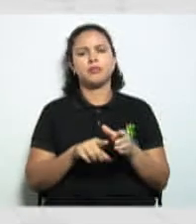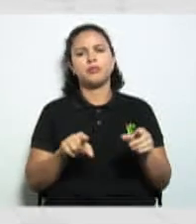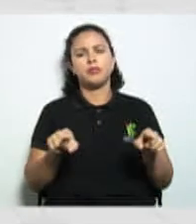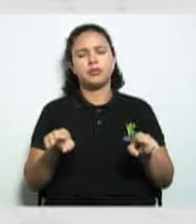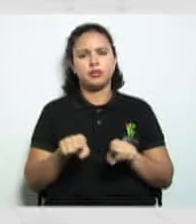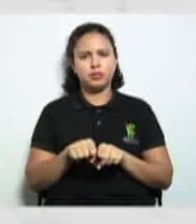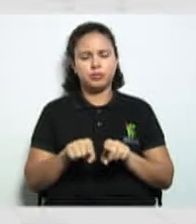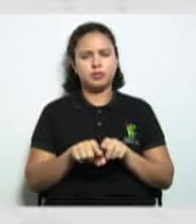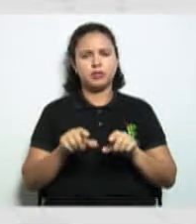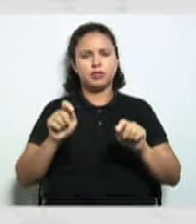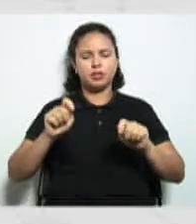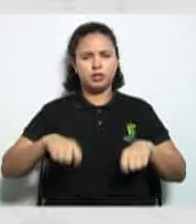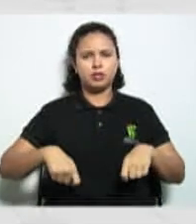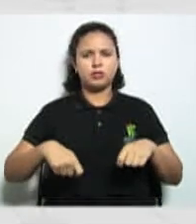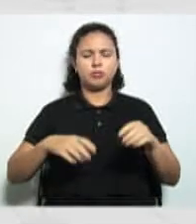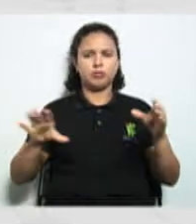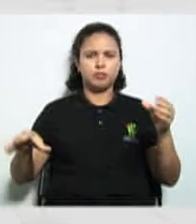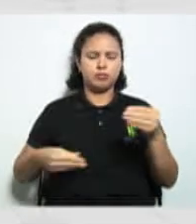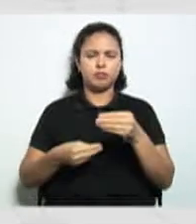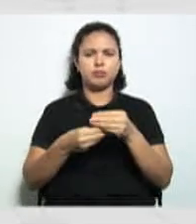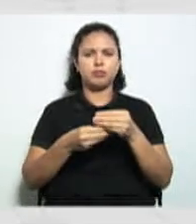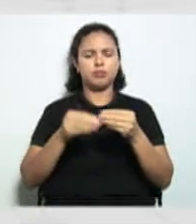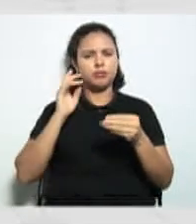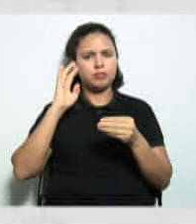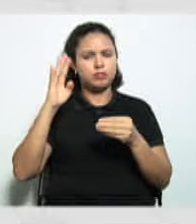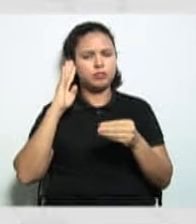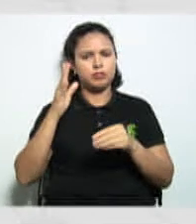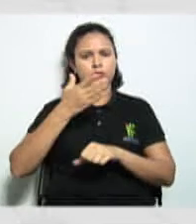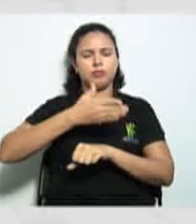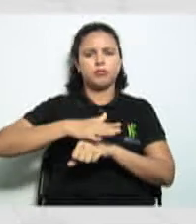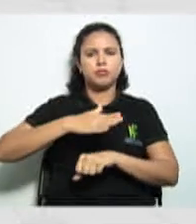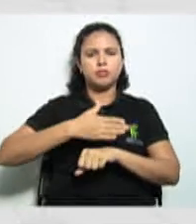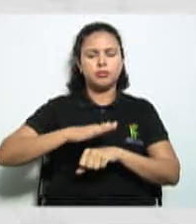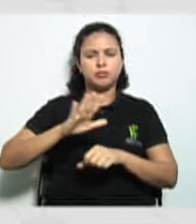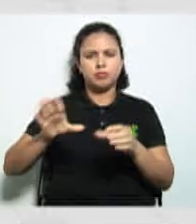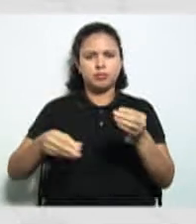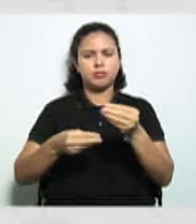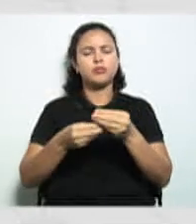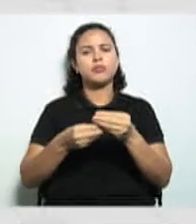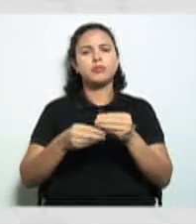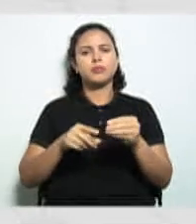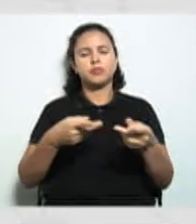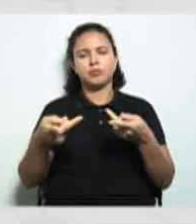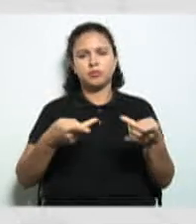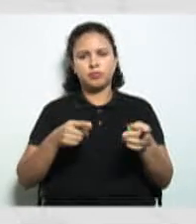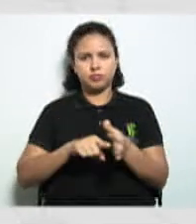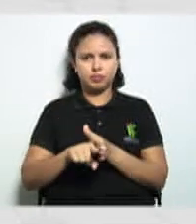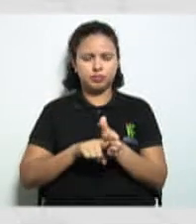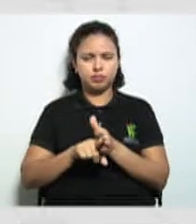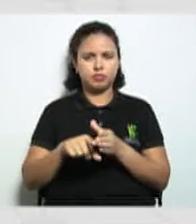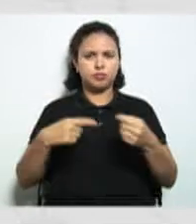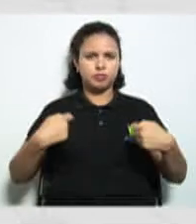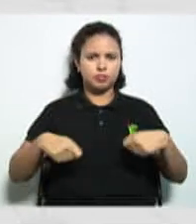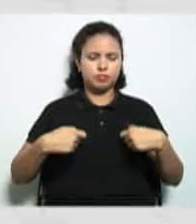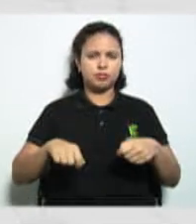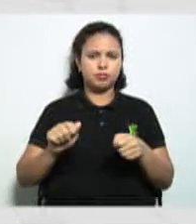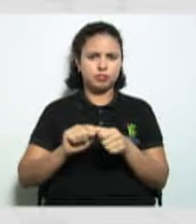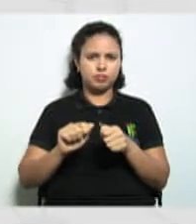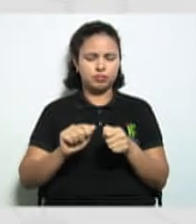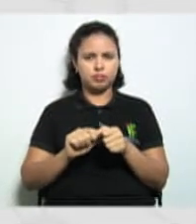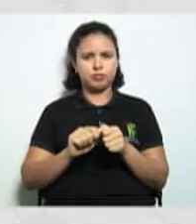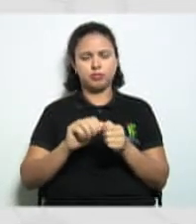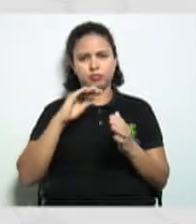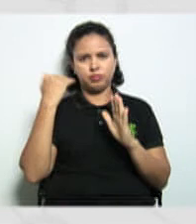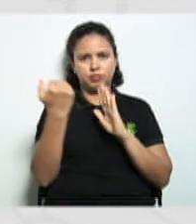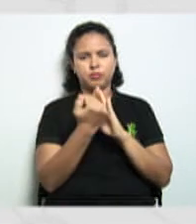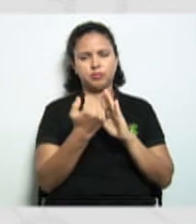estágio, articulação teórico-prática, e que esse projeto de pesquisa, ele precisa ser realizado de acordo com as normas para que a gente